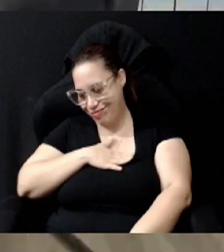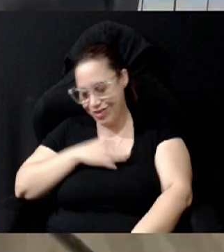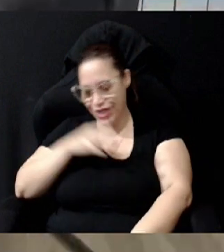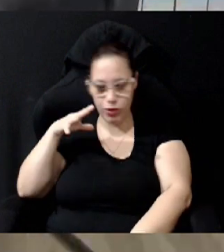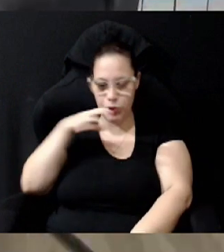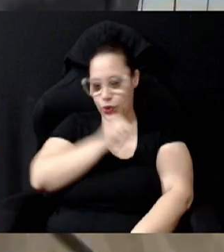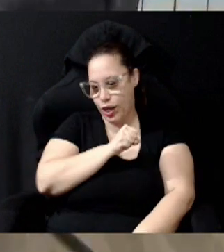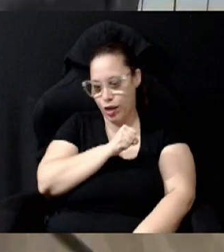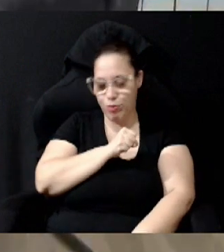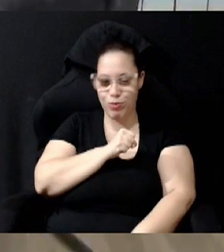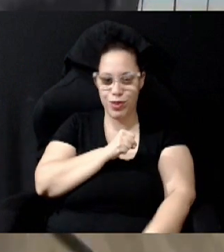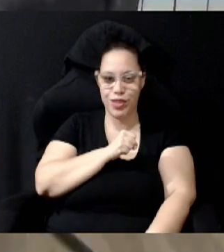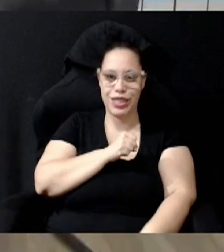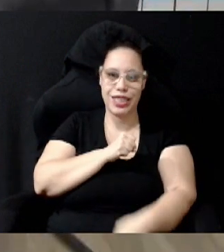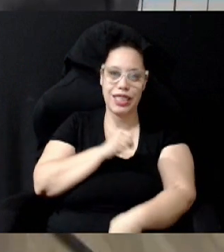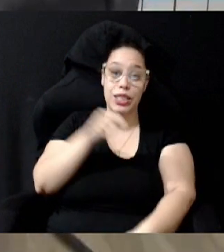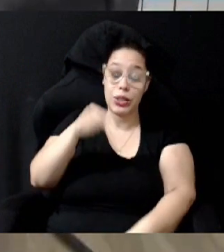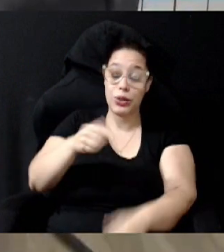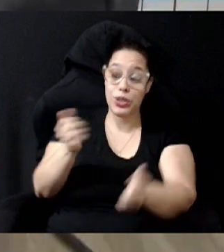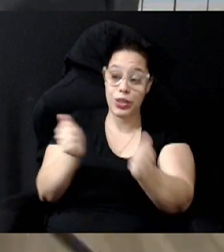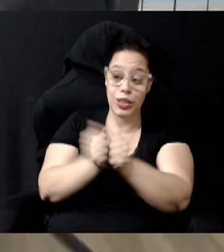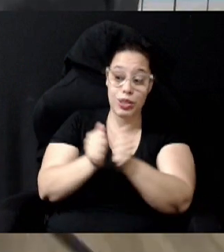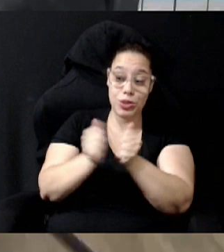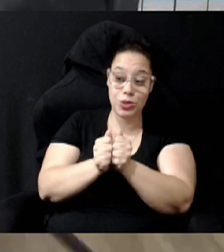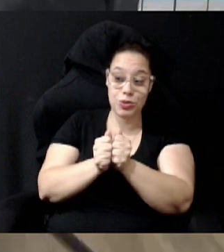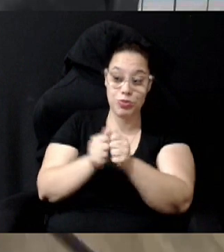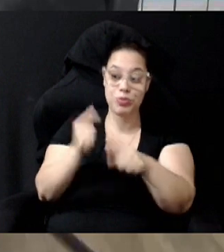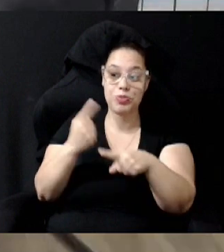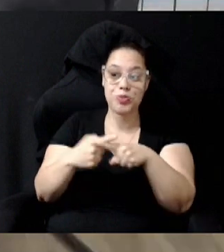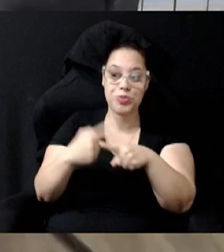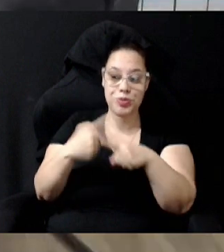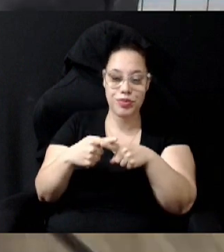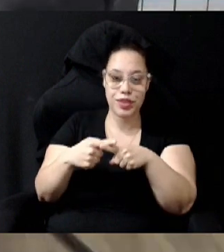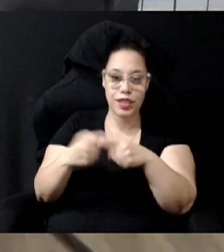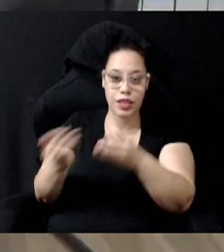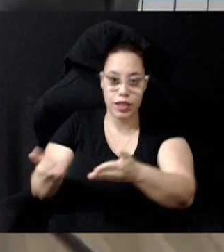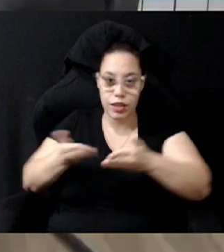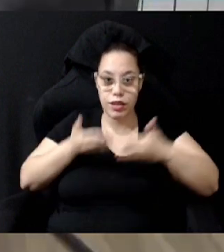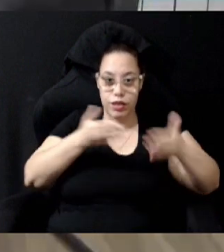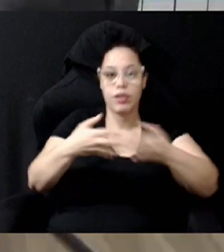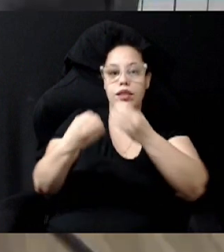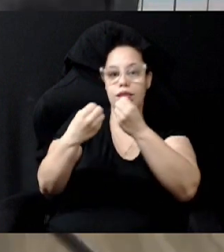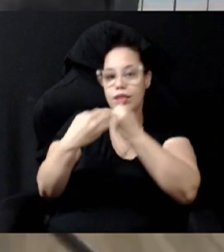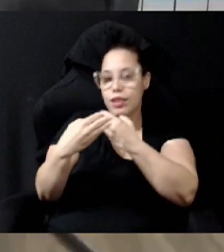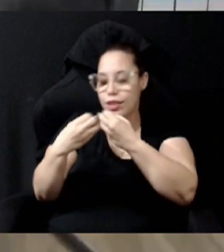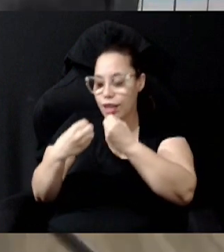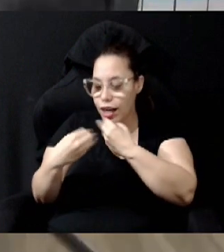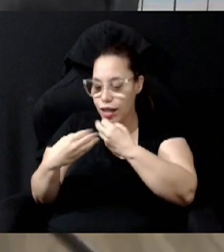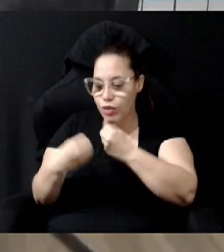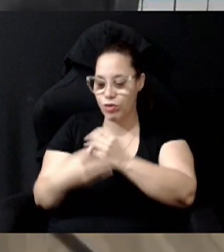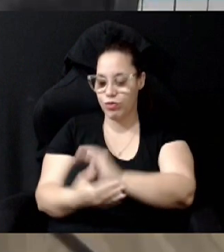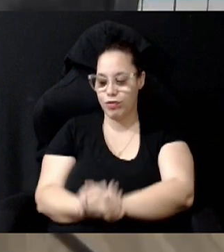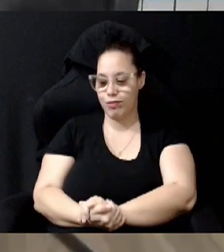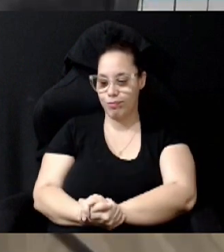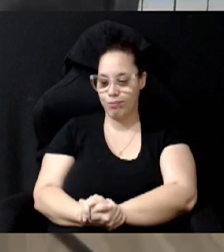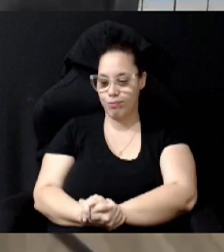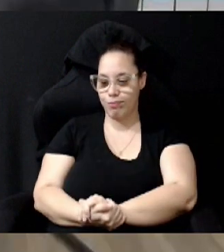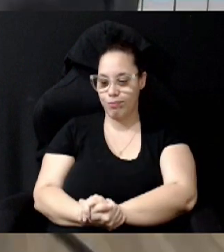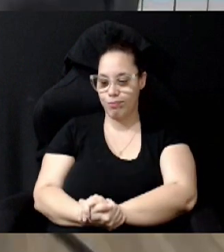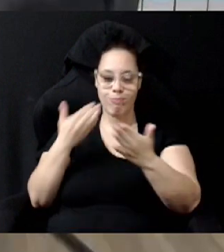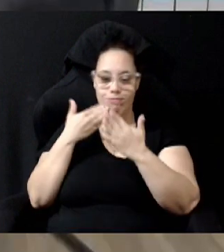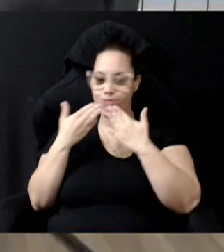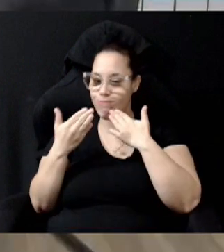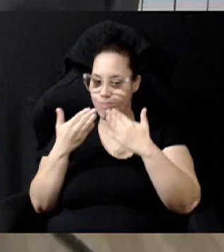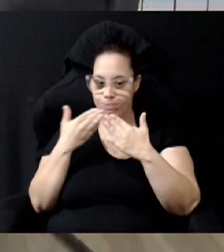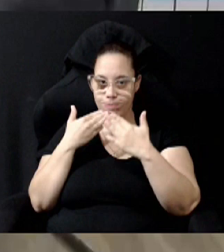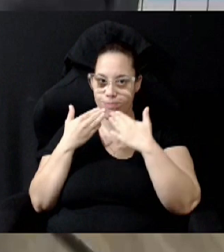né, quando o senhor está aqui com a gente. Obrigado. Porque o senhor traz informações e conta, né,